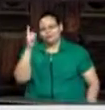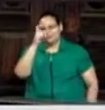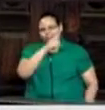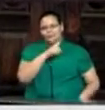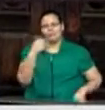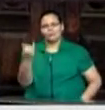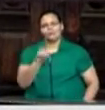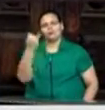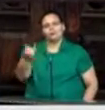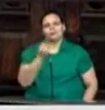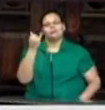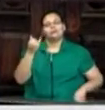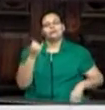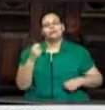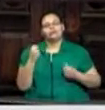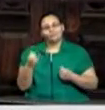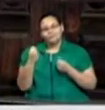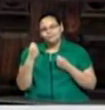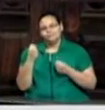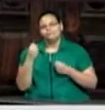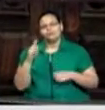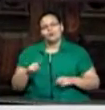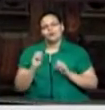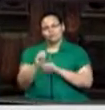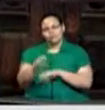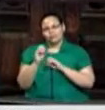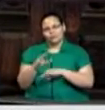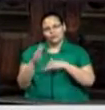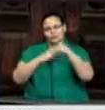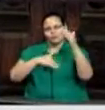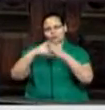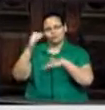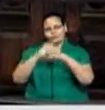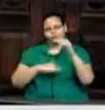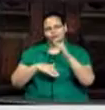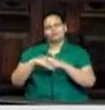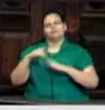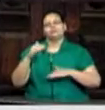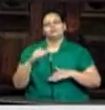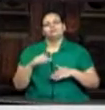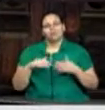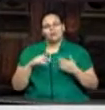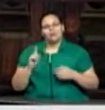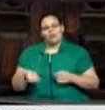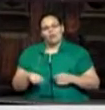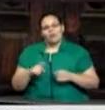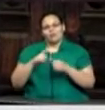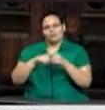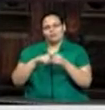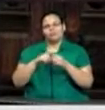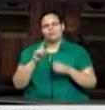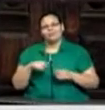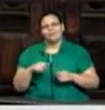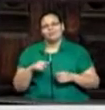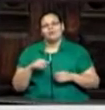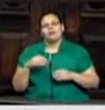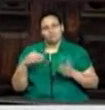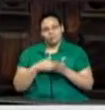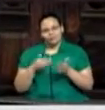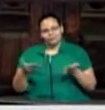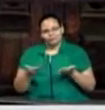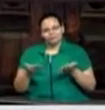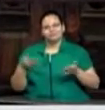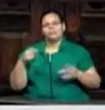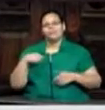a importância de fortalecer a educação profissional integrada, que era, até